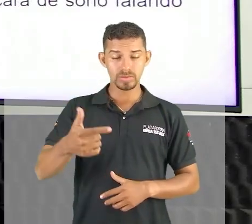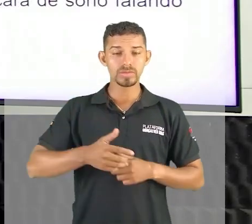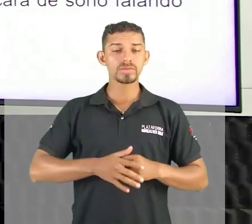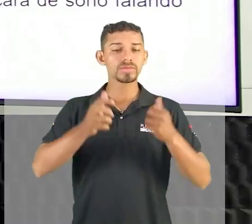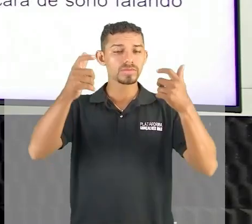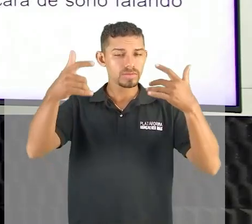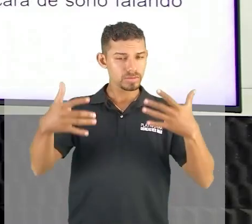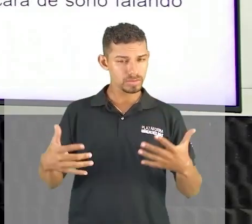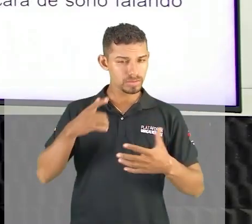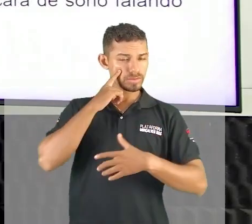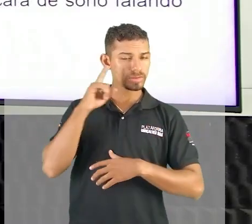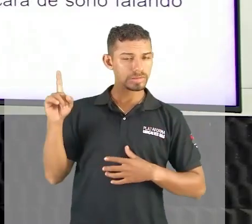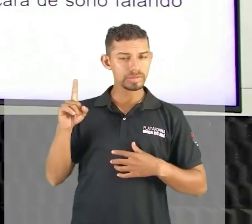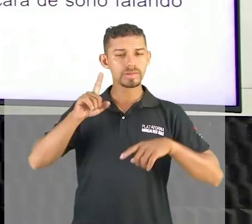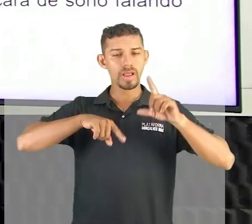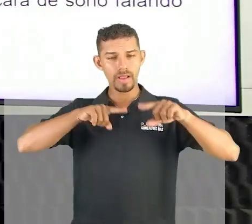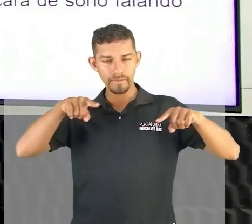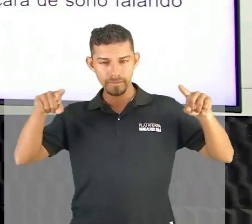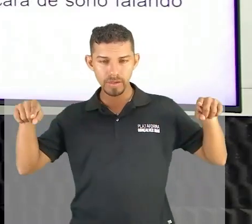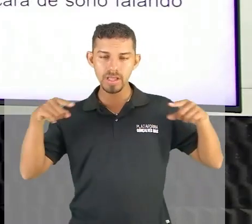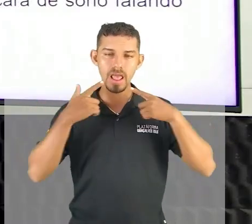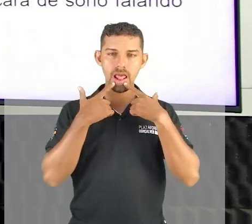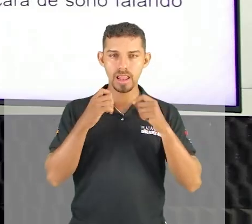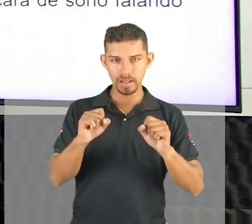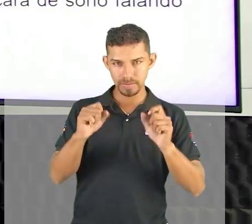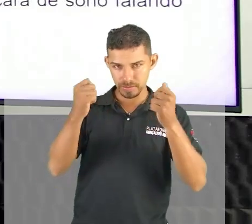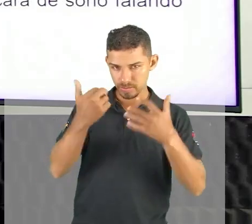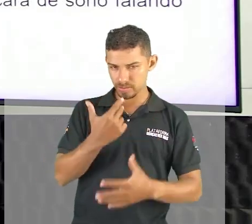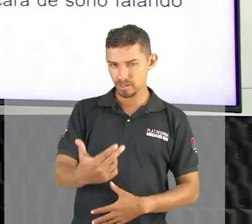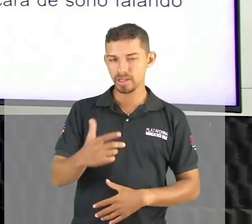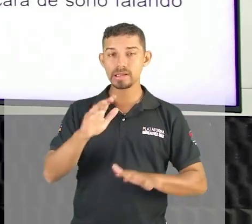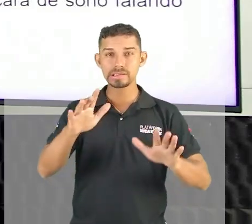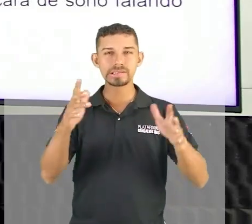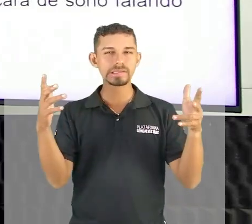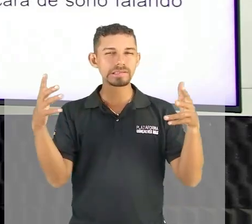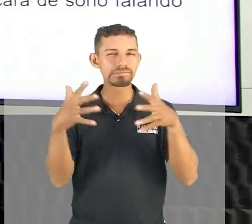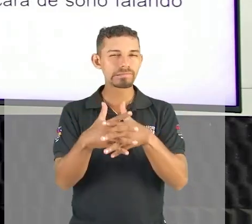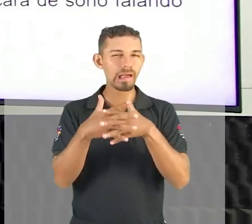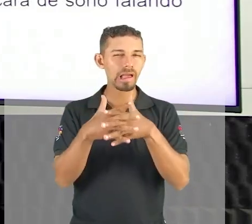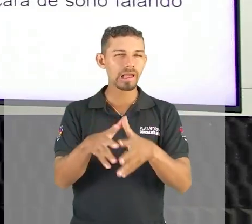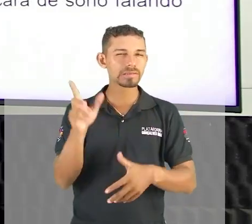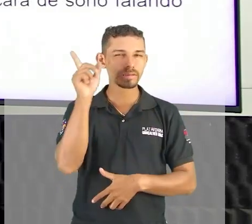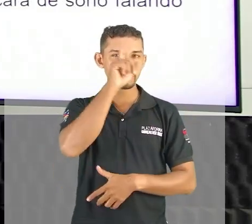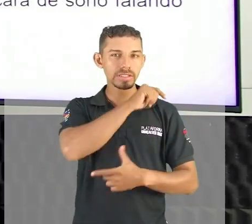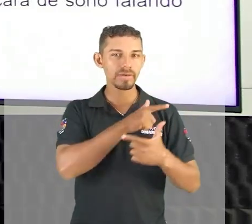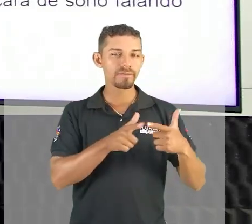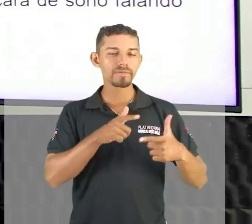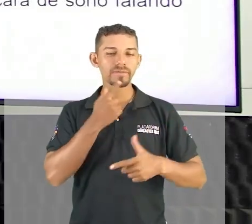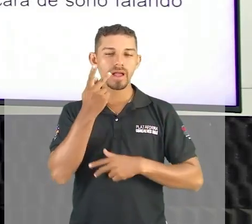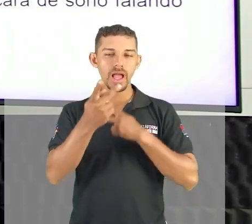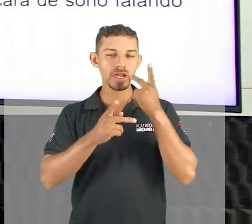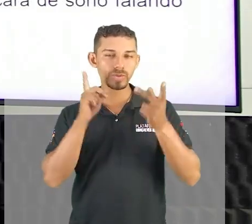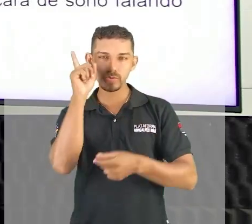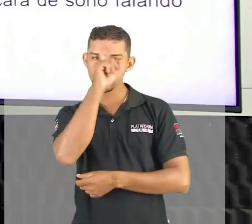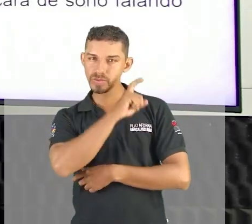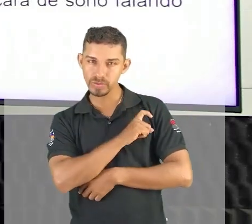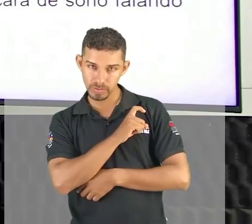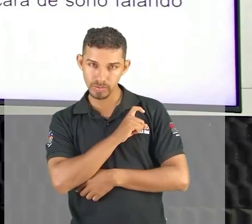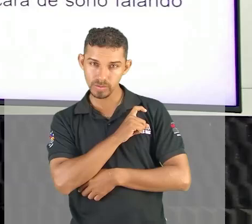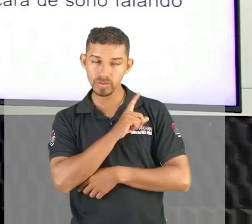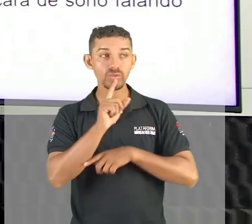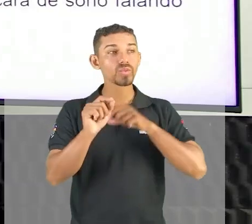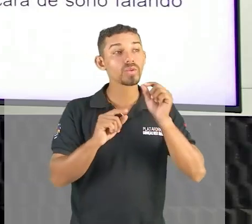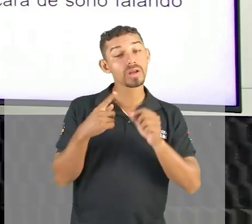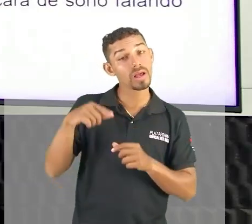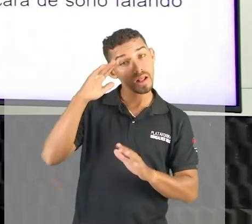linguística título do texto o complexo de falar difícil né O que seria se falar difícil ou que e que